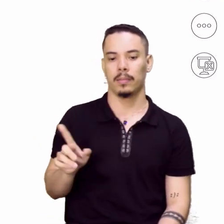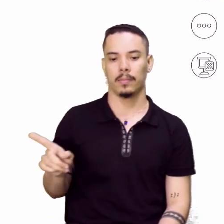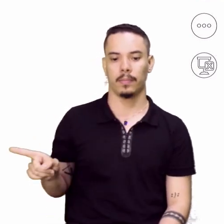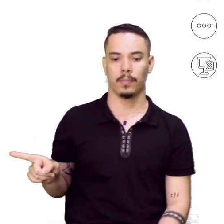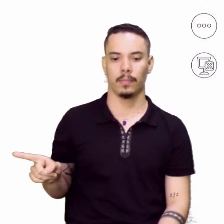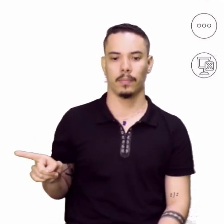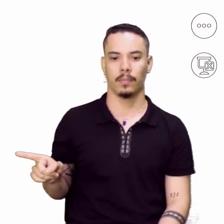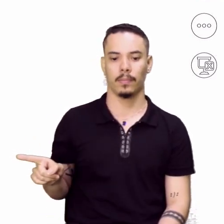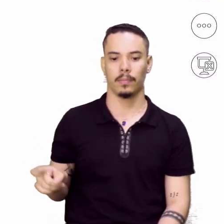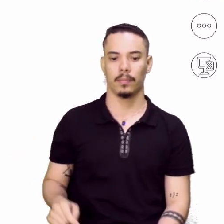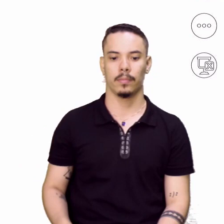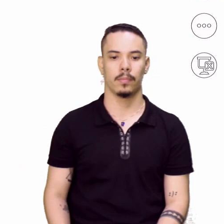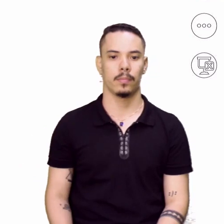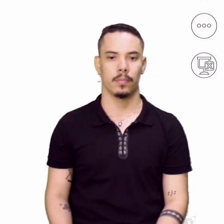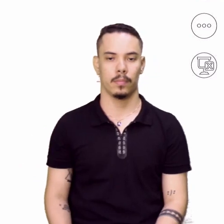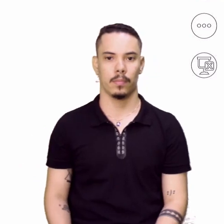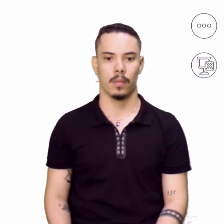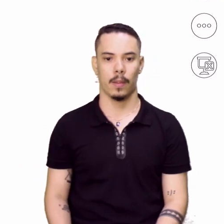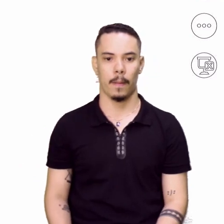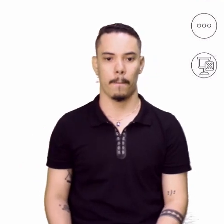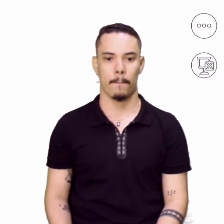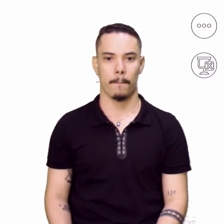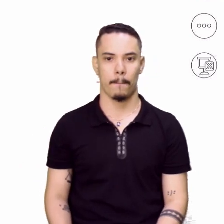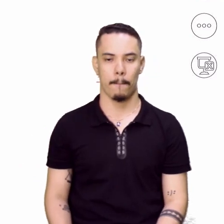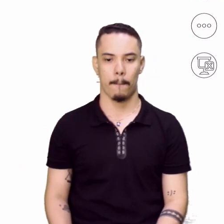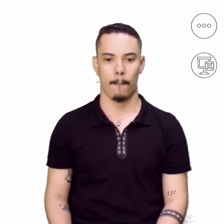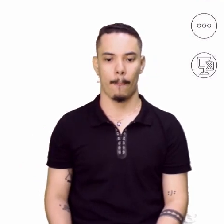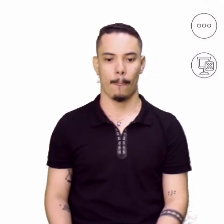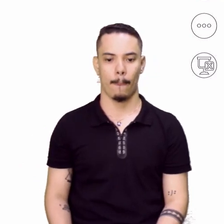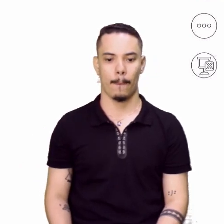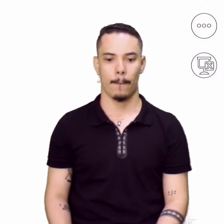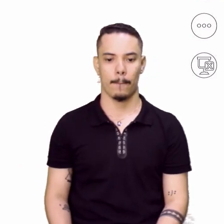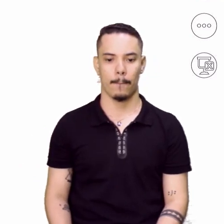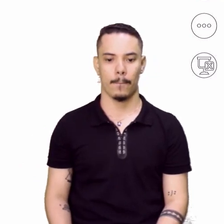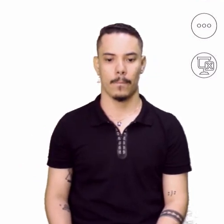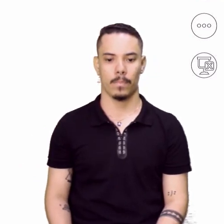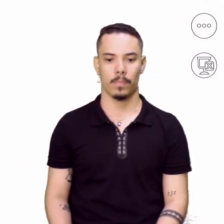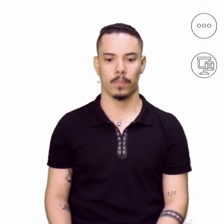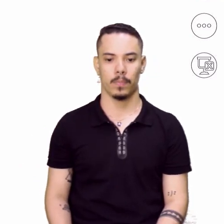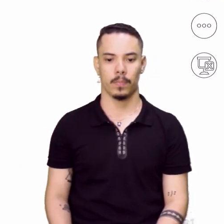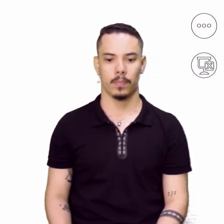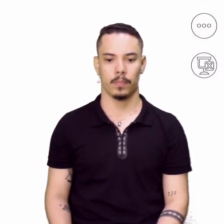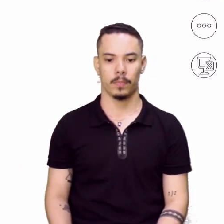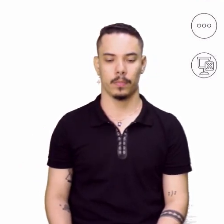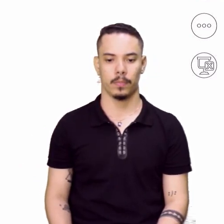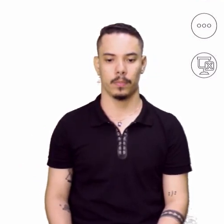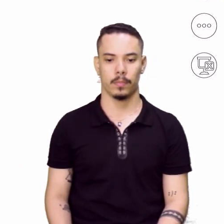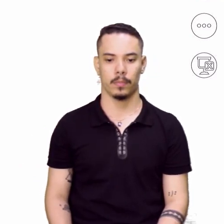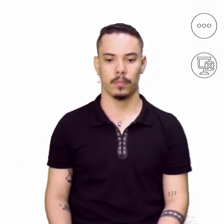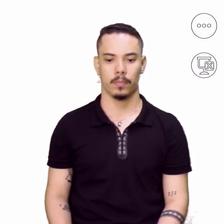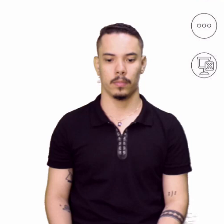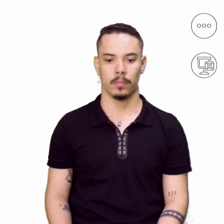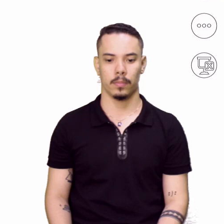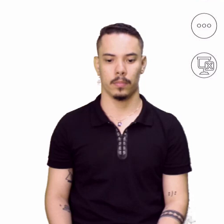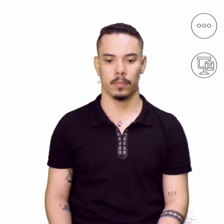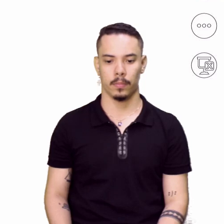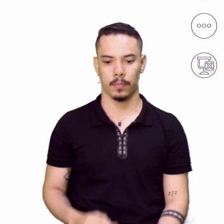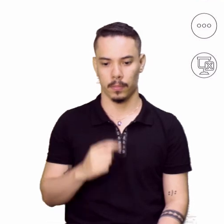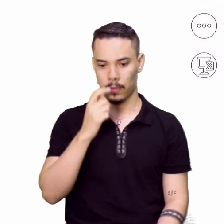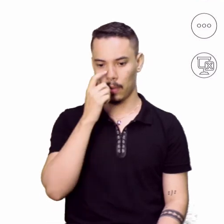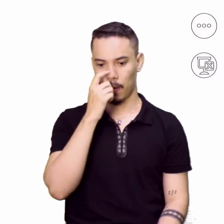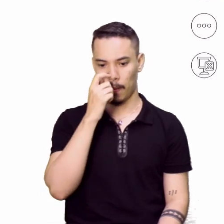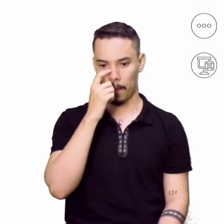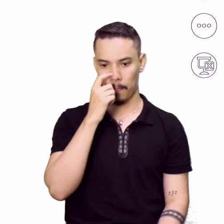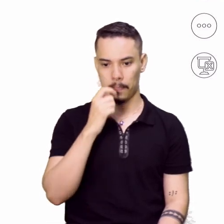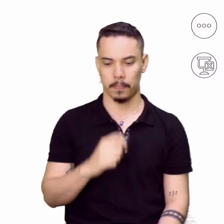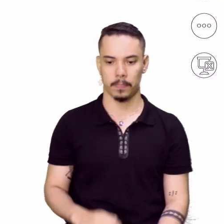eles você tem esse to e o verbo em seguida to eat to be to see